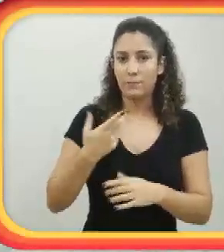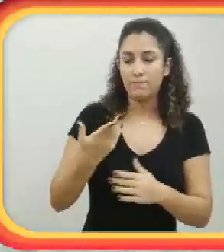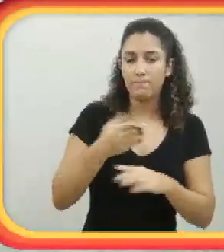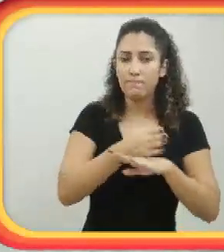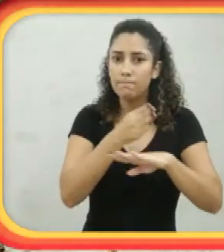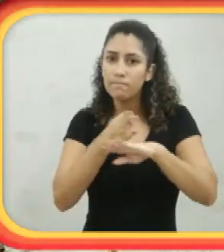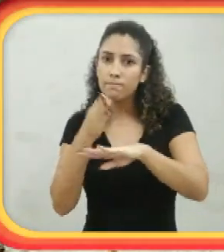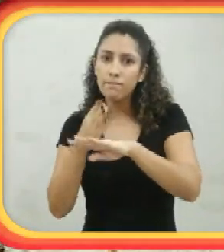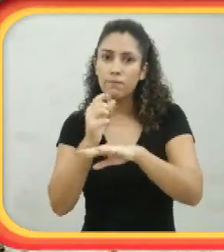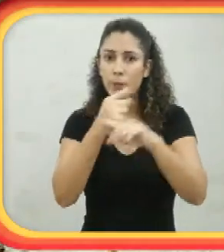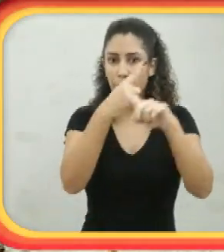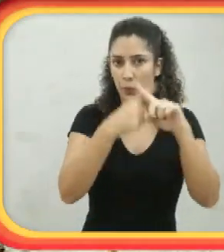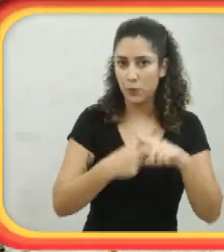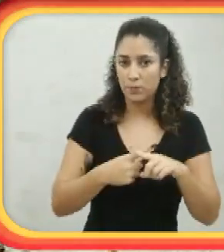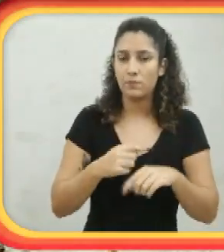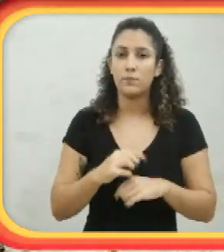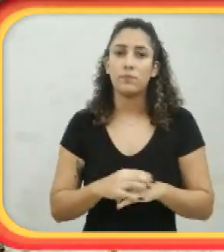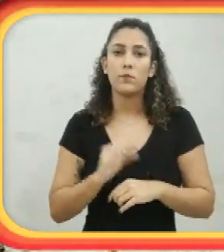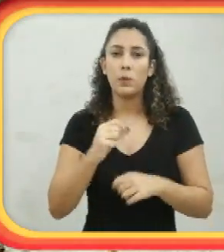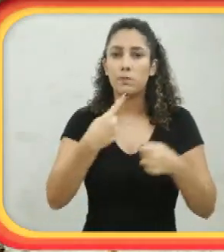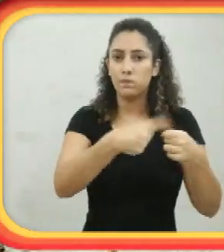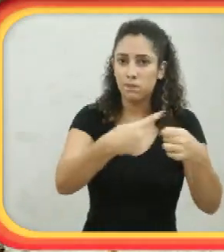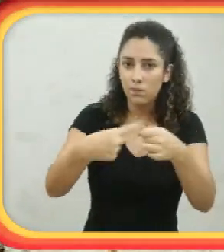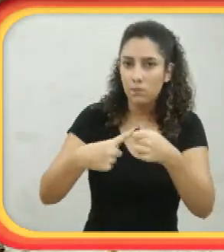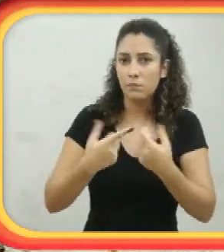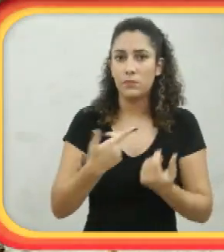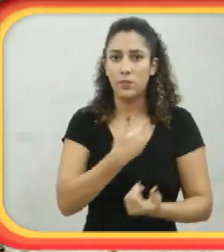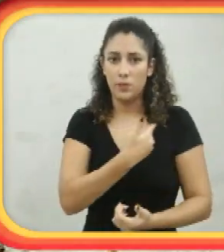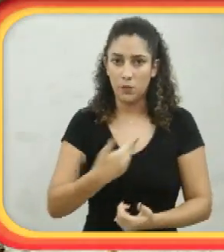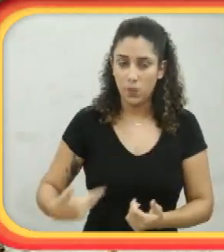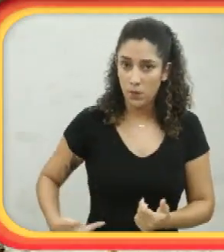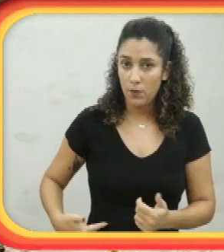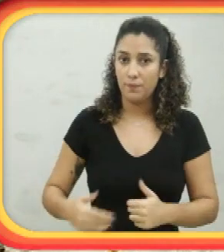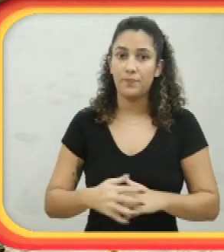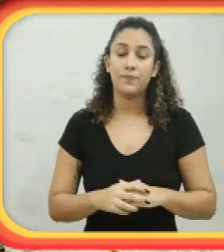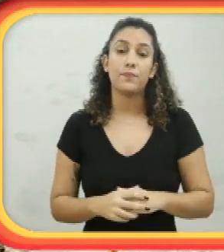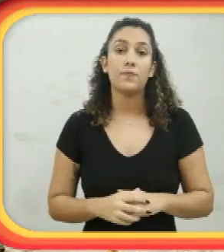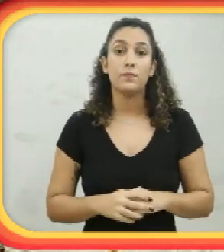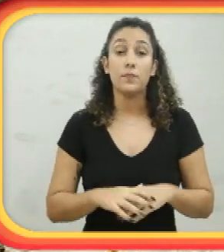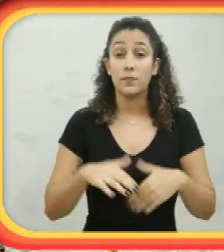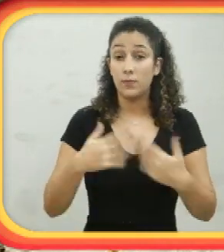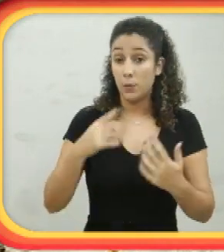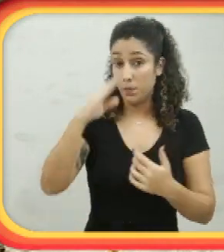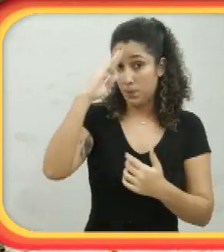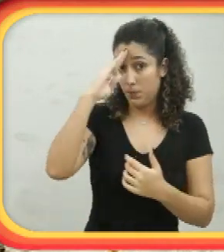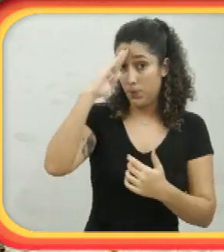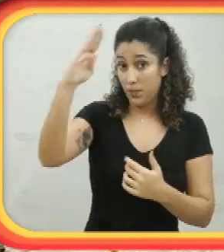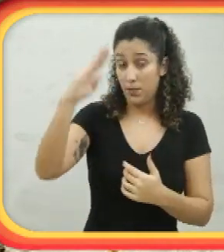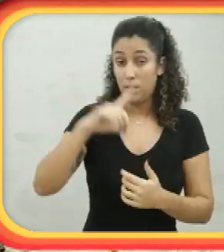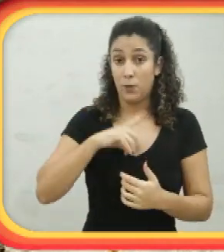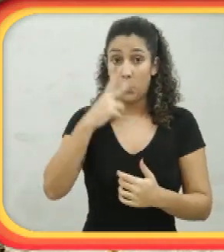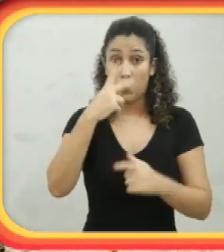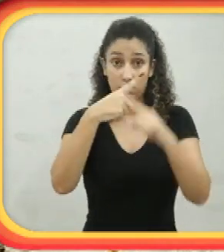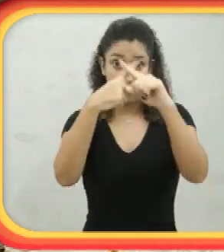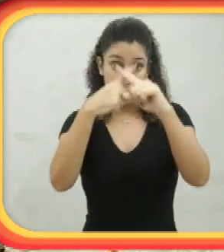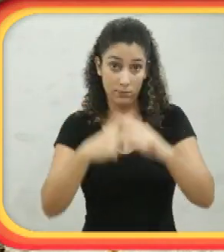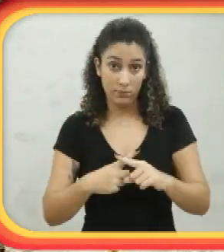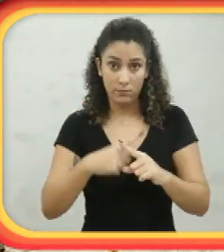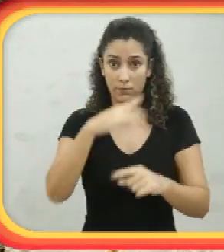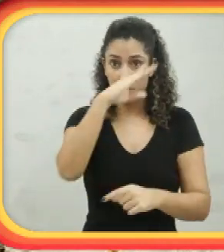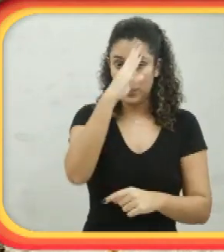canoagem. Na paracanoagem, eu já participei de inúmeros campeonatos municipais, estaduais, e sendo como os